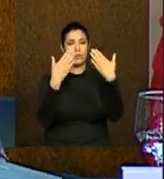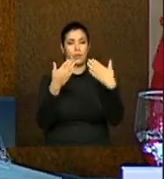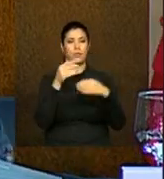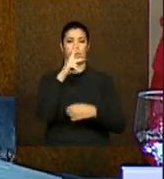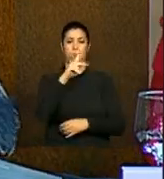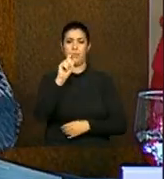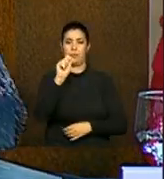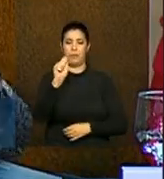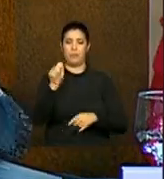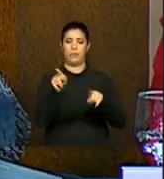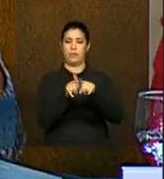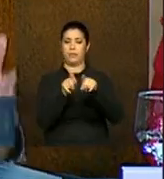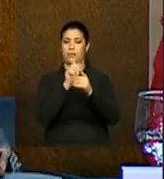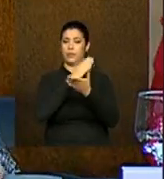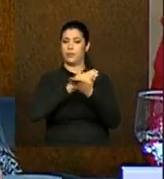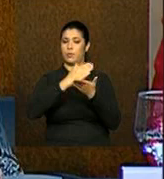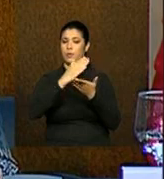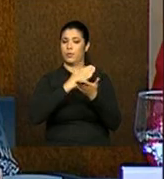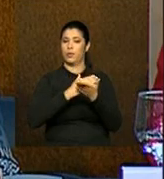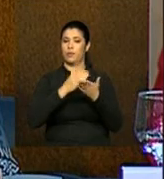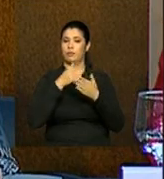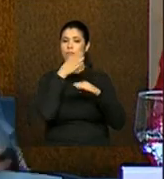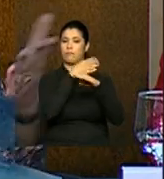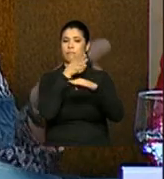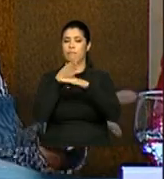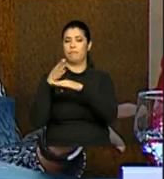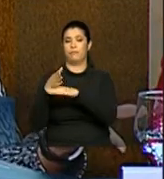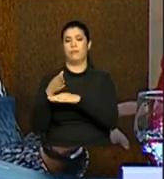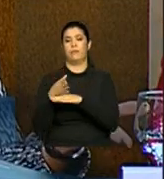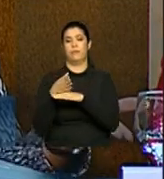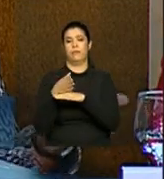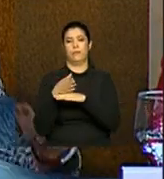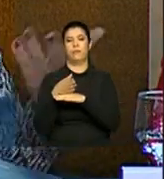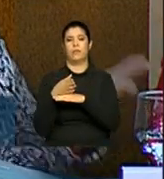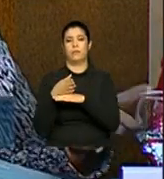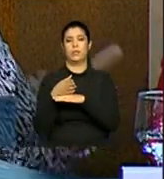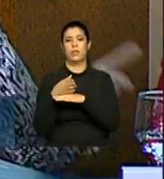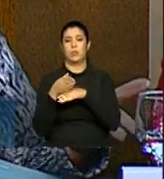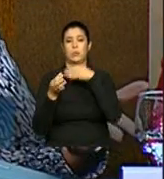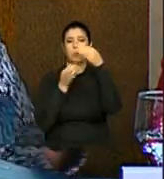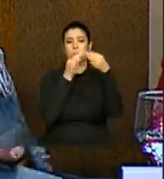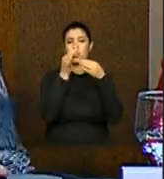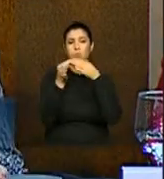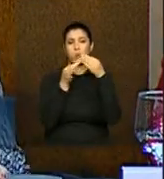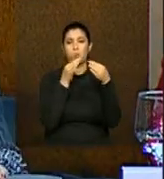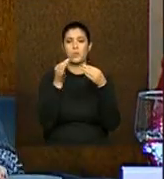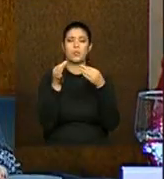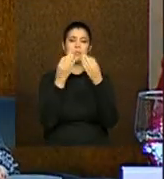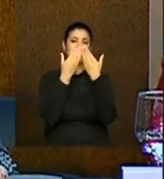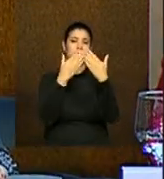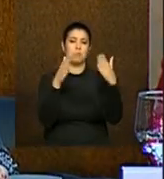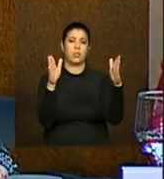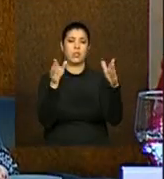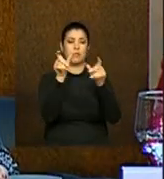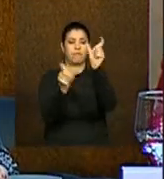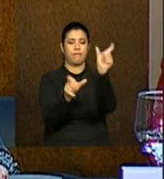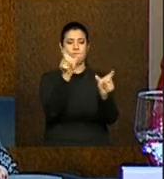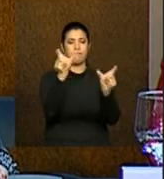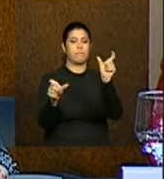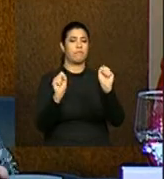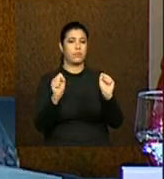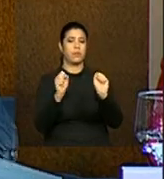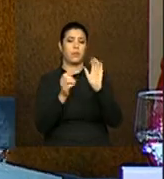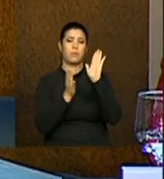PPA e abrimos para eh eh para sugestões eh da sociedade civil,